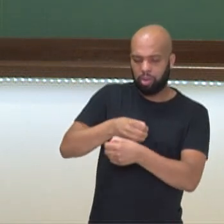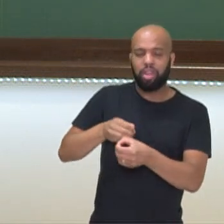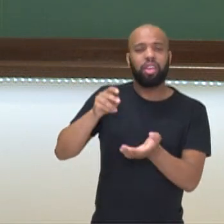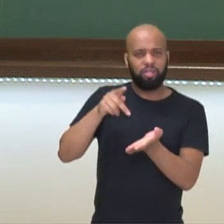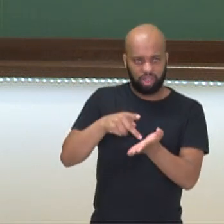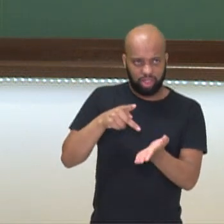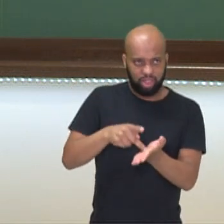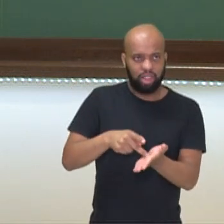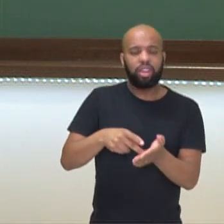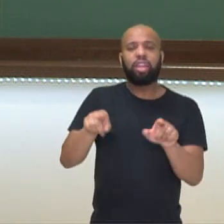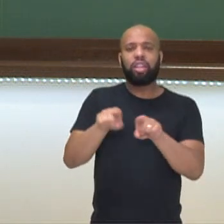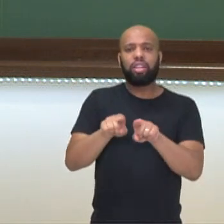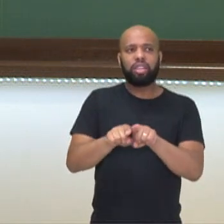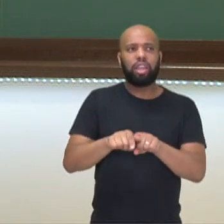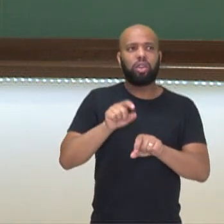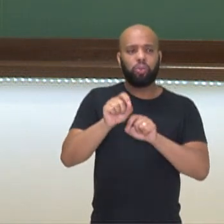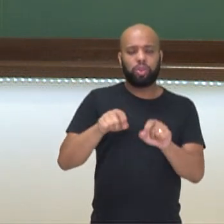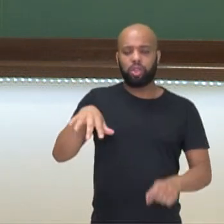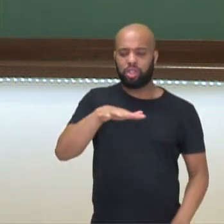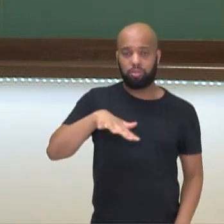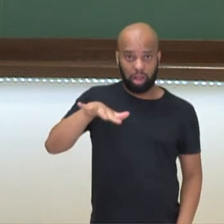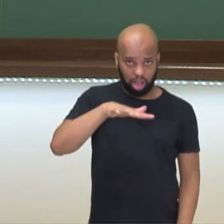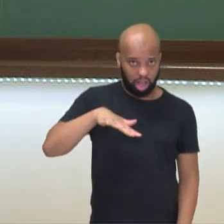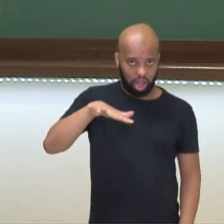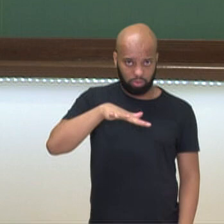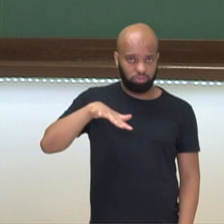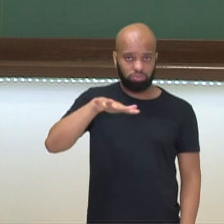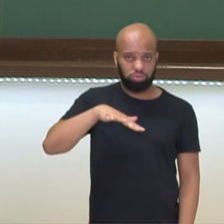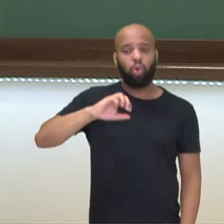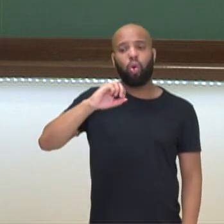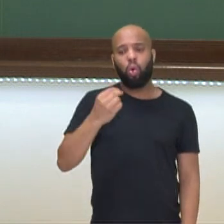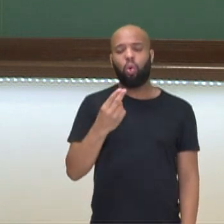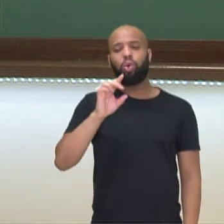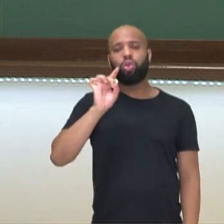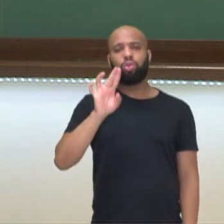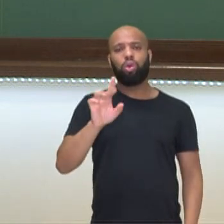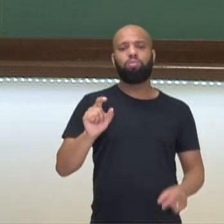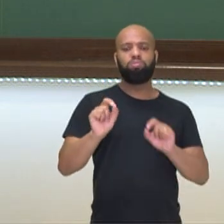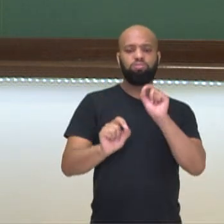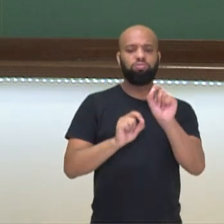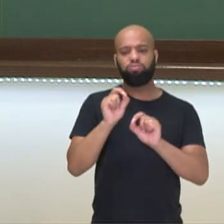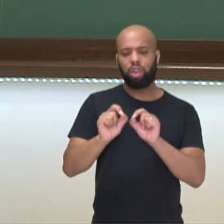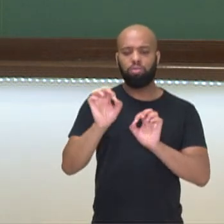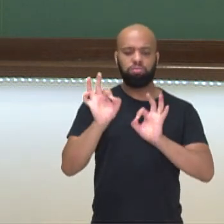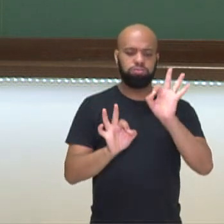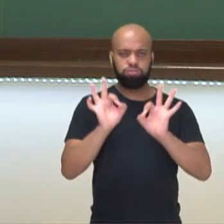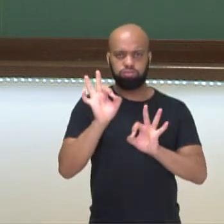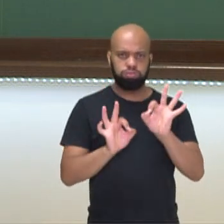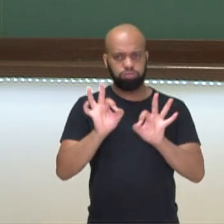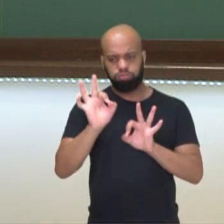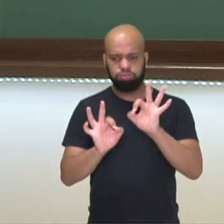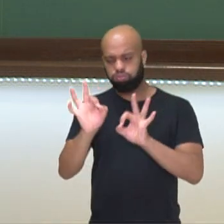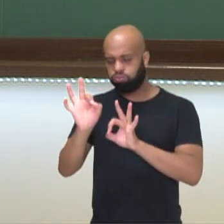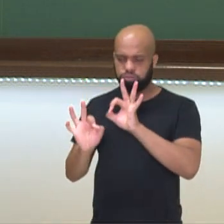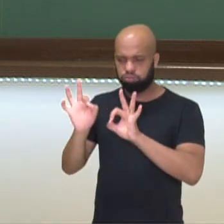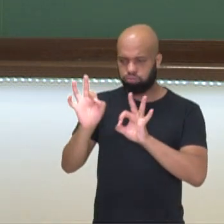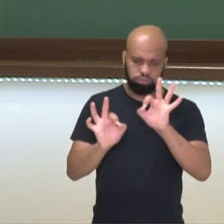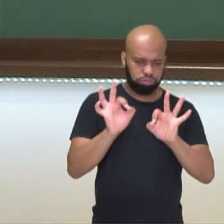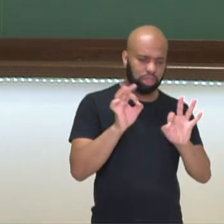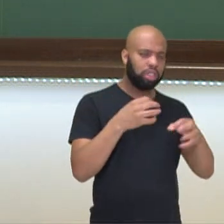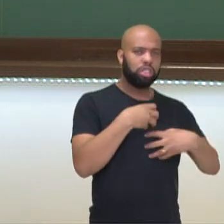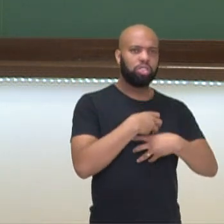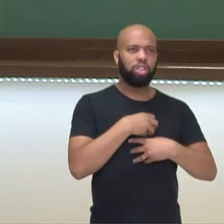têm uma questão espacial por trás disso tudo ou é apenas uma questão de organização e de